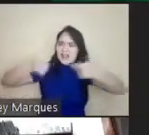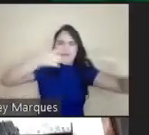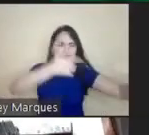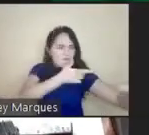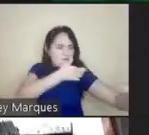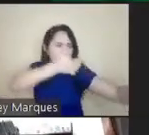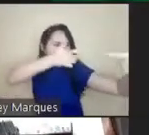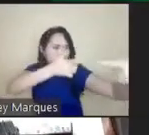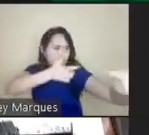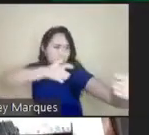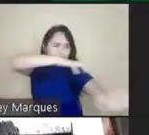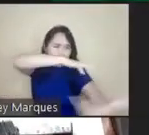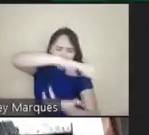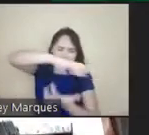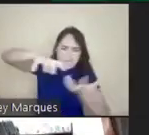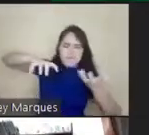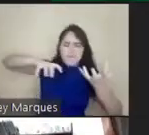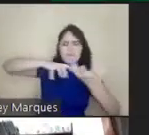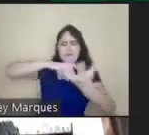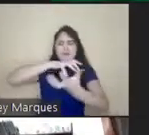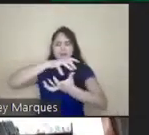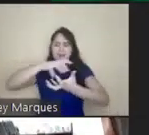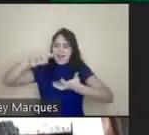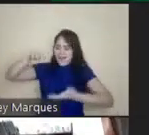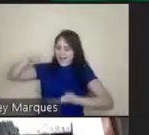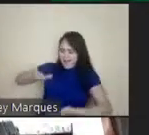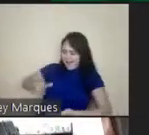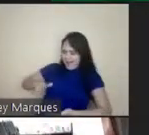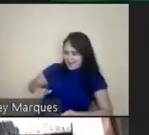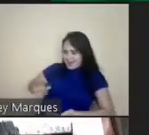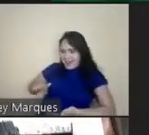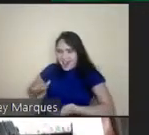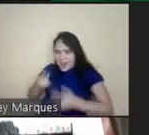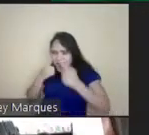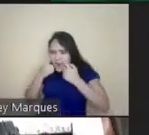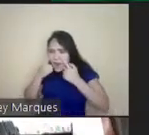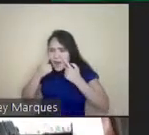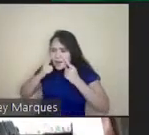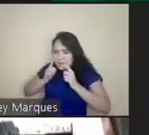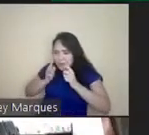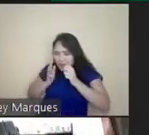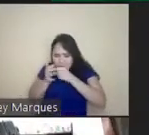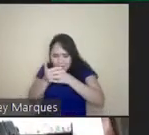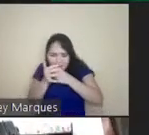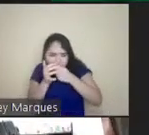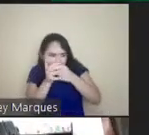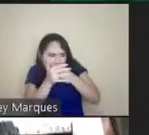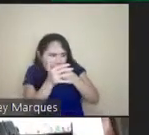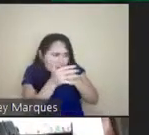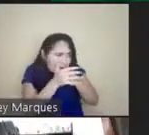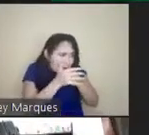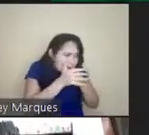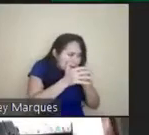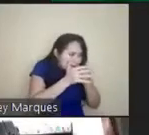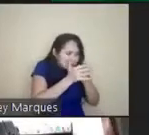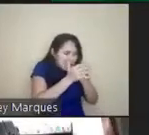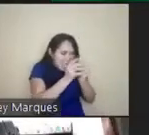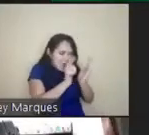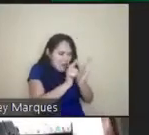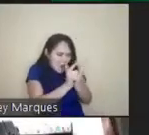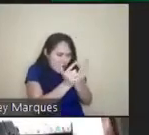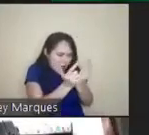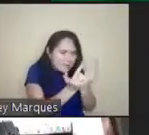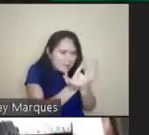uma revelação na criança que chora escondida. Por trás dos jornais, chegou a vez,